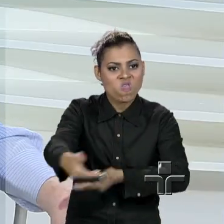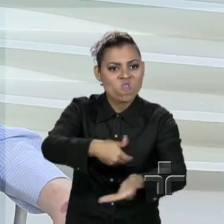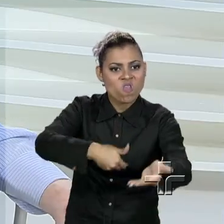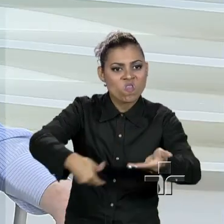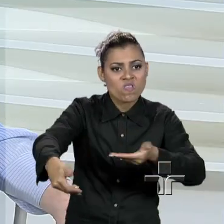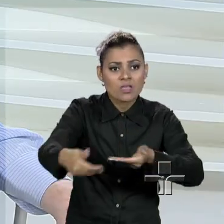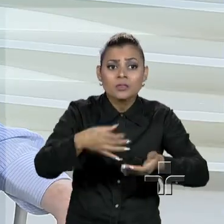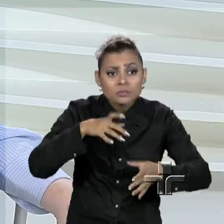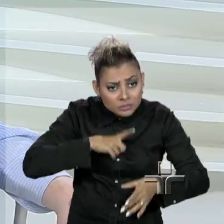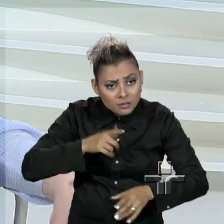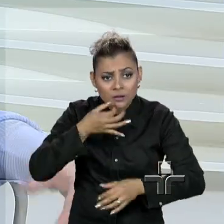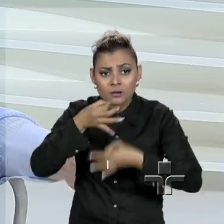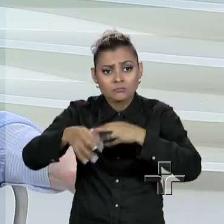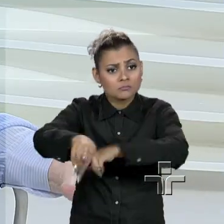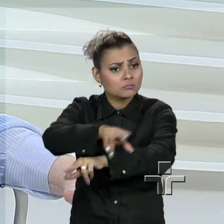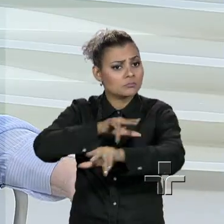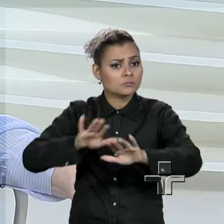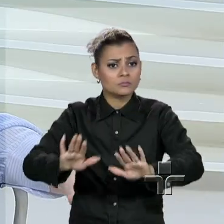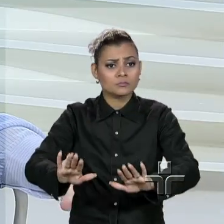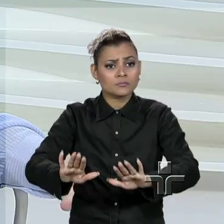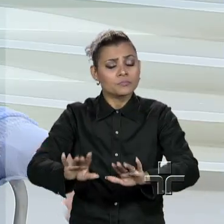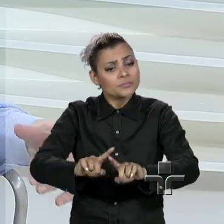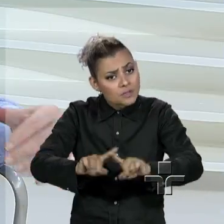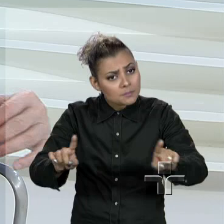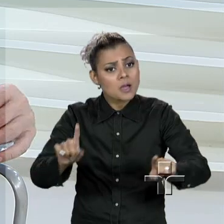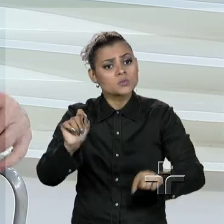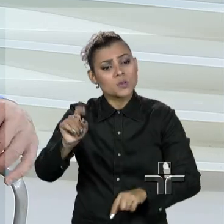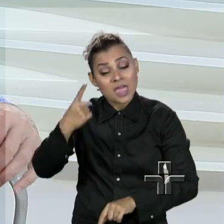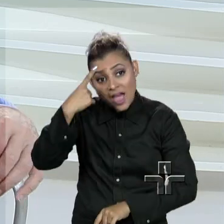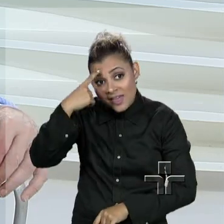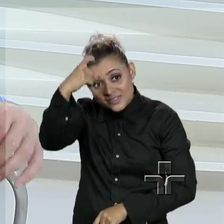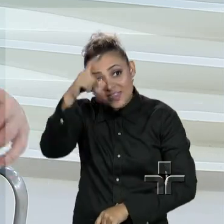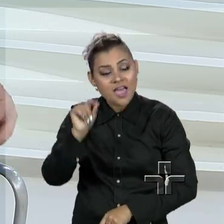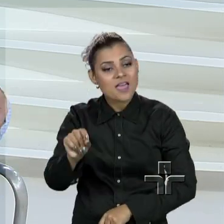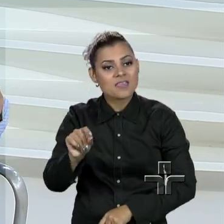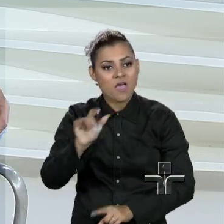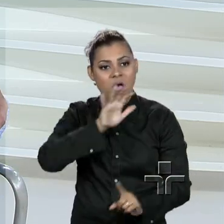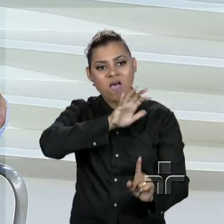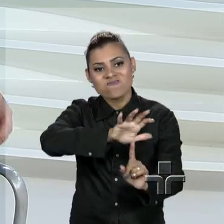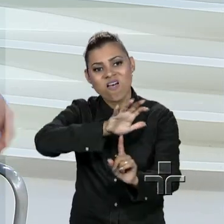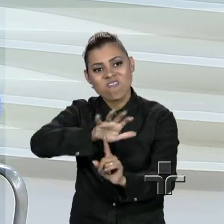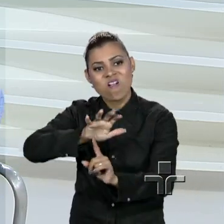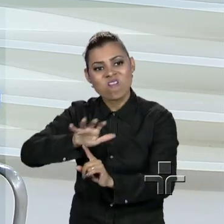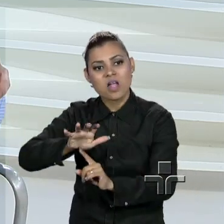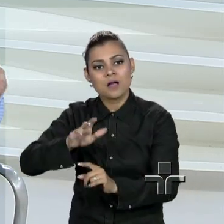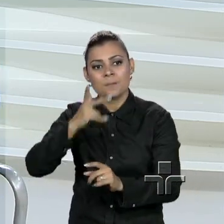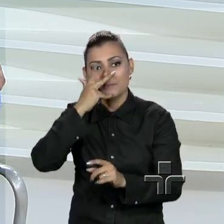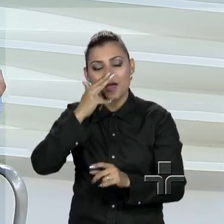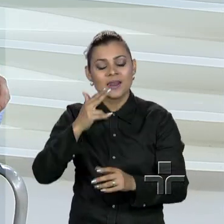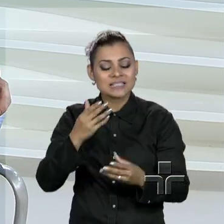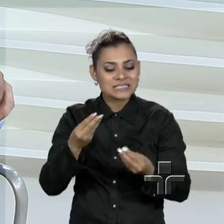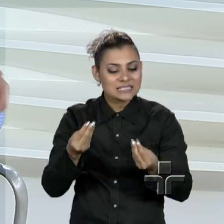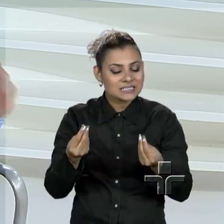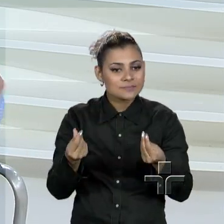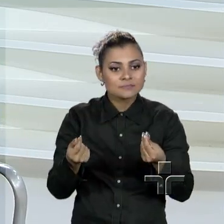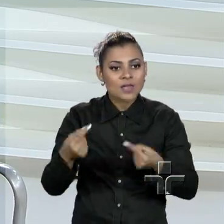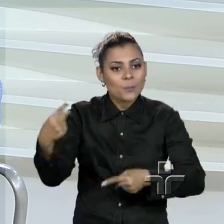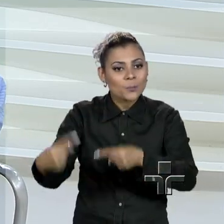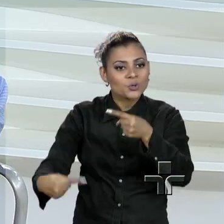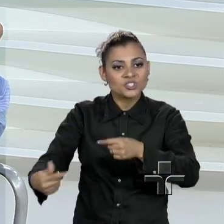diferenças. Essa ideia produziu uma desmoralização